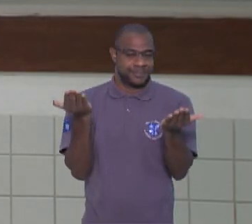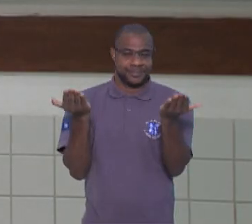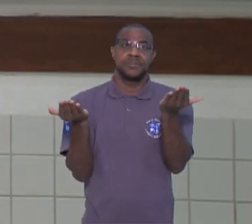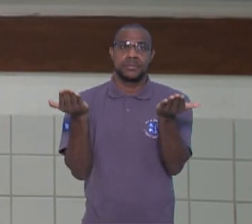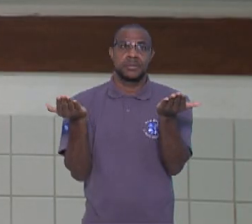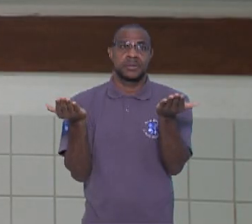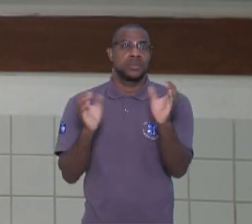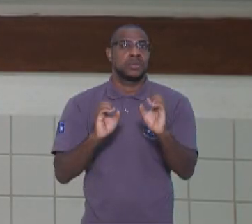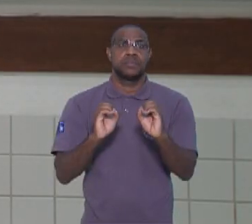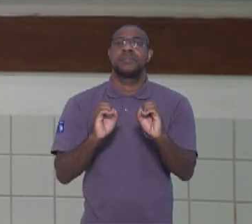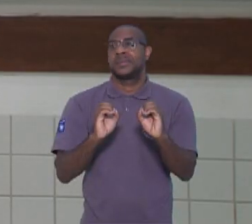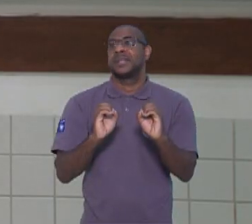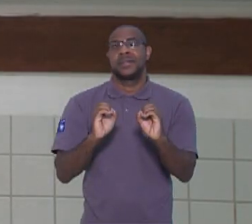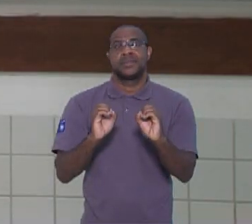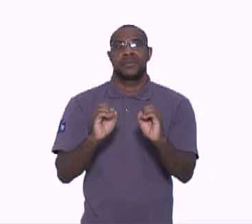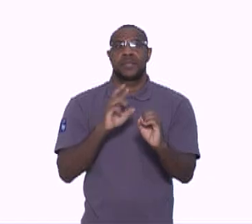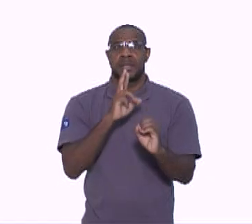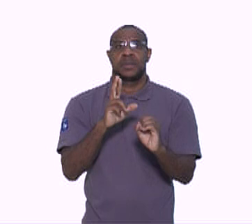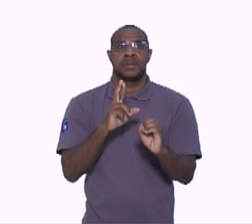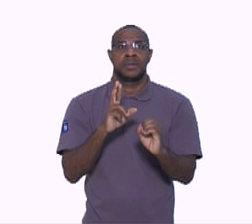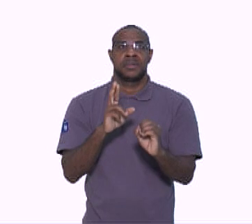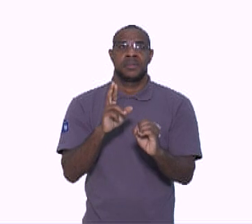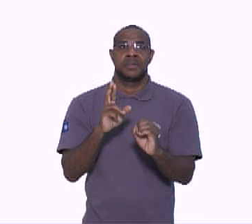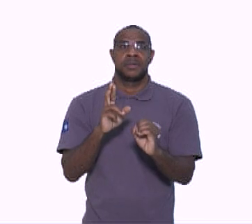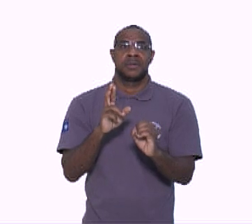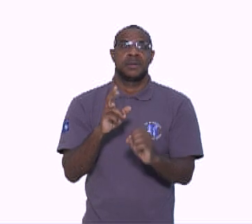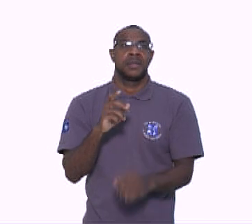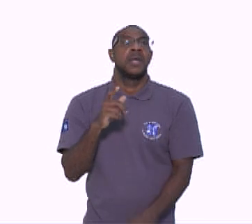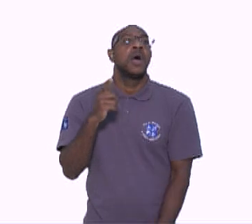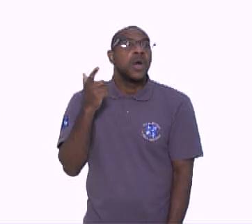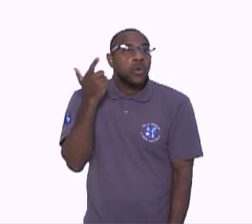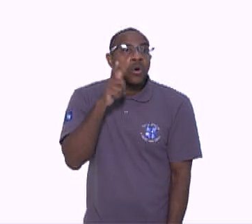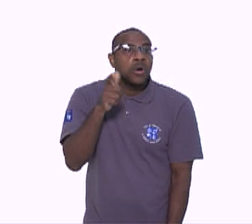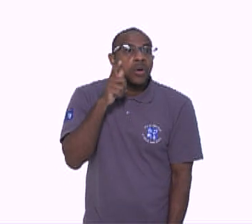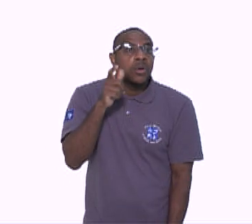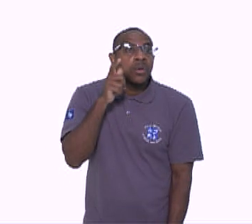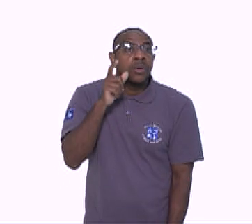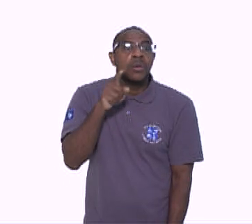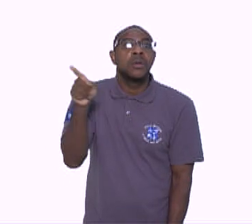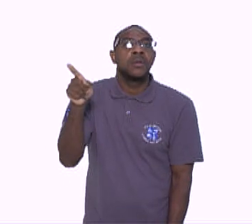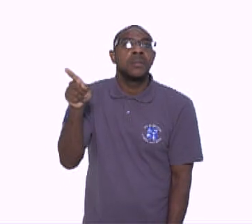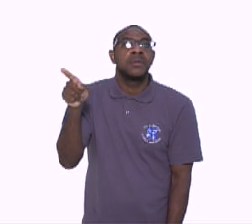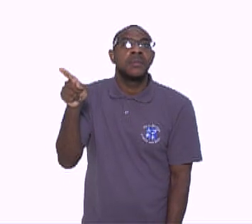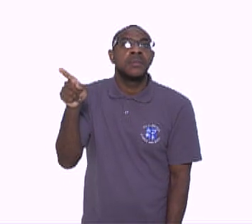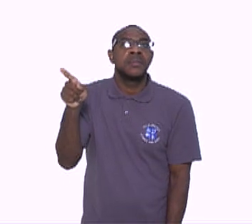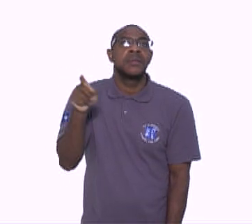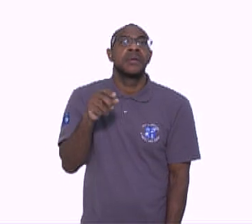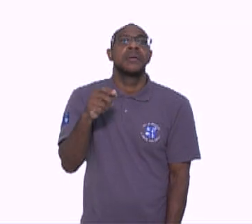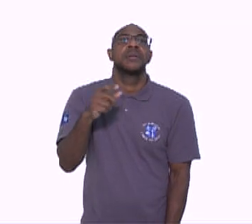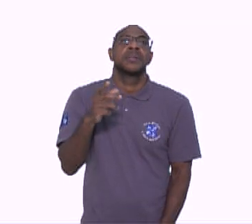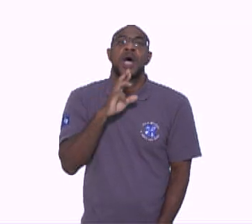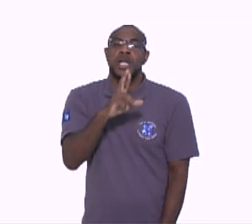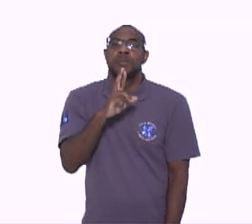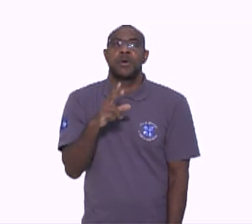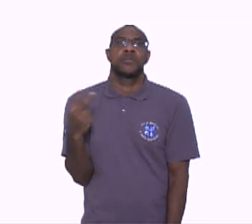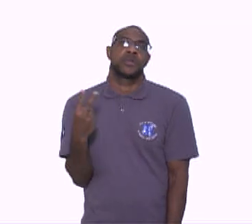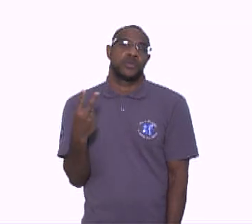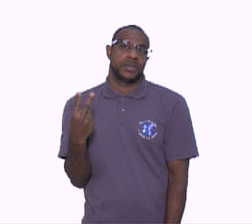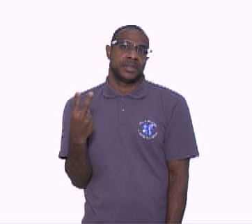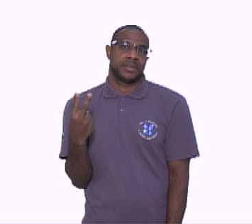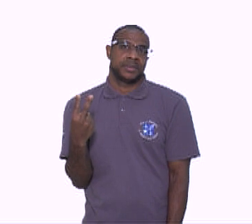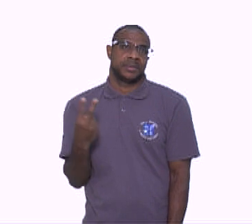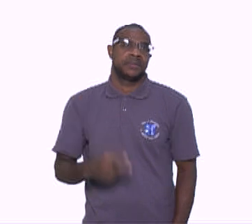Ah, legal. E olha só, portanto, achamos a primeira raiz dessa equação, que é no caso 2. Vamos para a